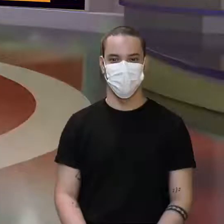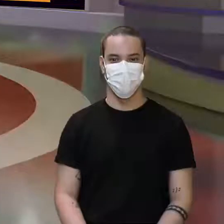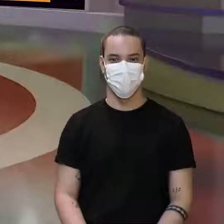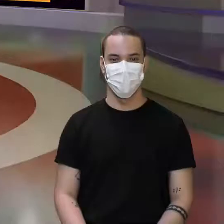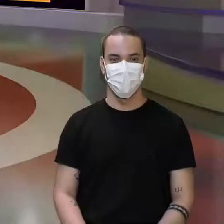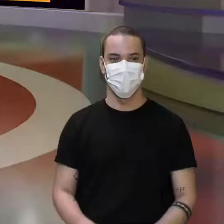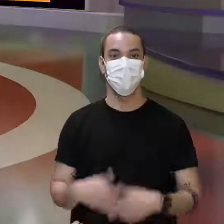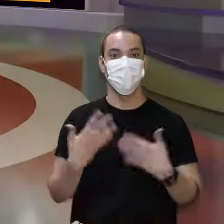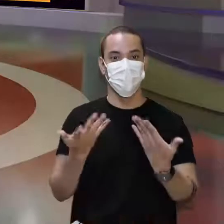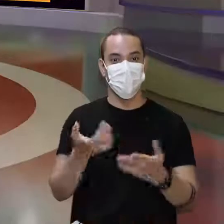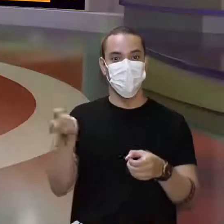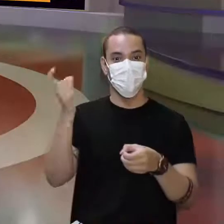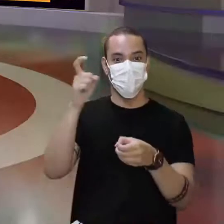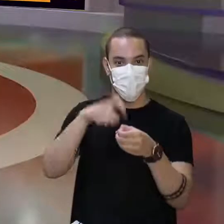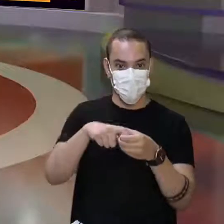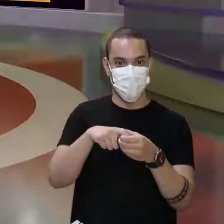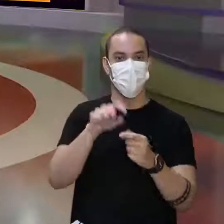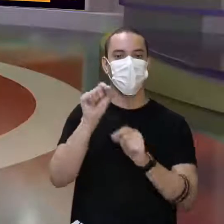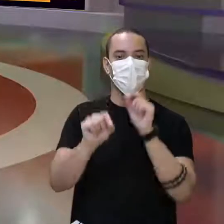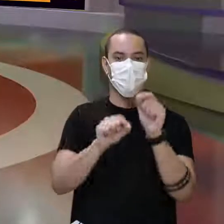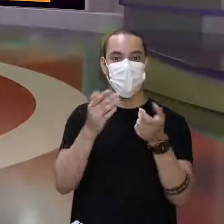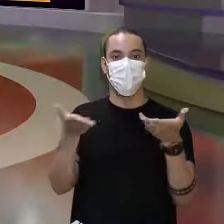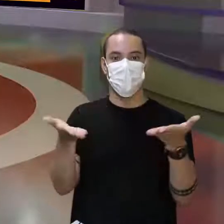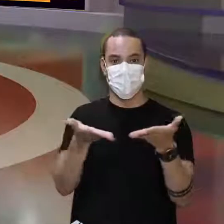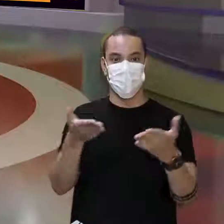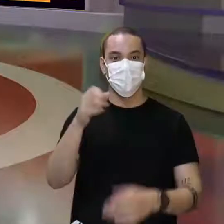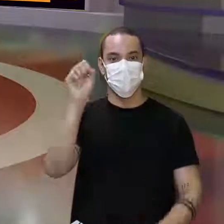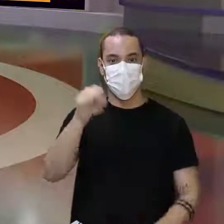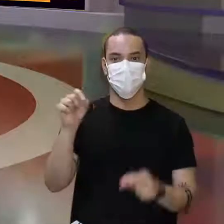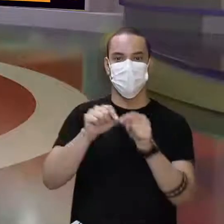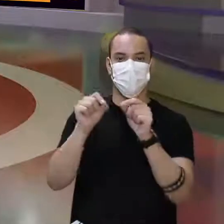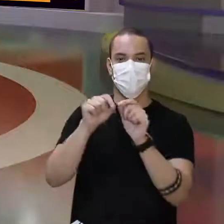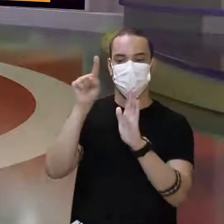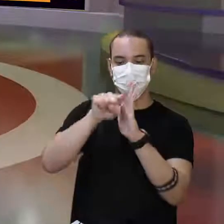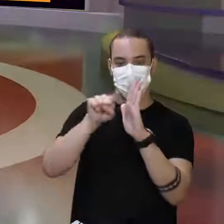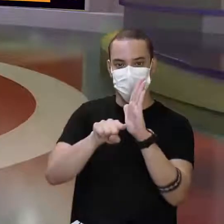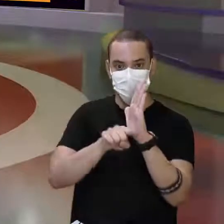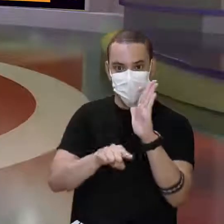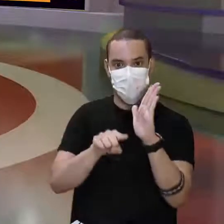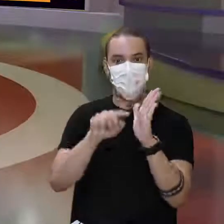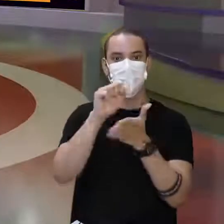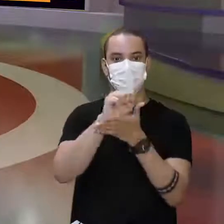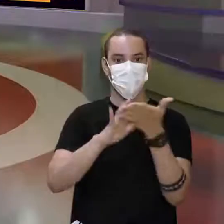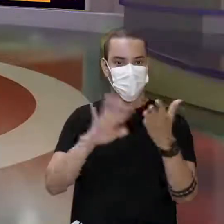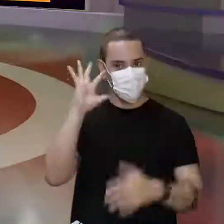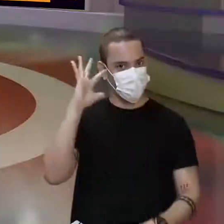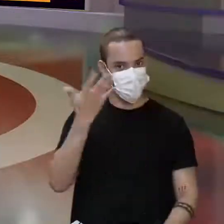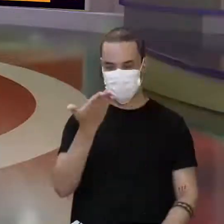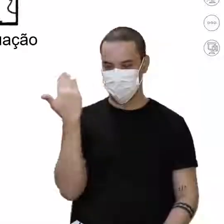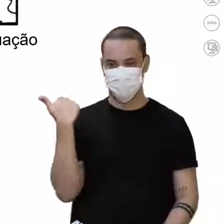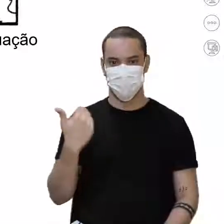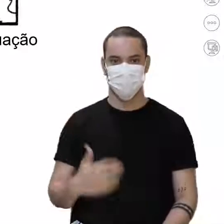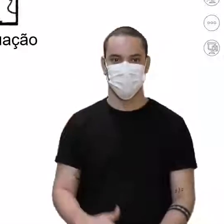And we're back. Estamos de volta agora sim com a nossa correção das atividades. Vamos lá?